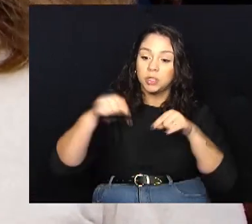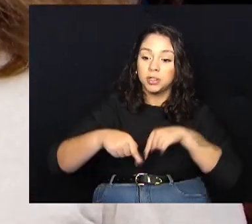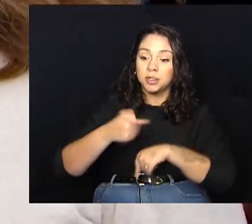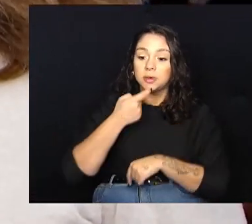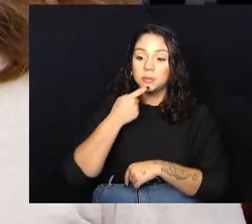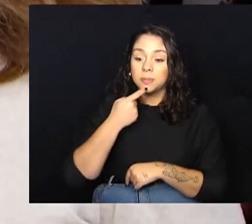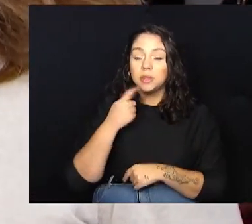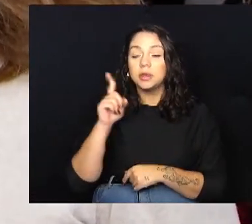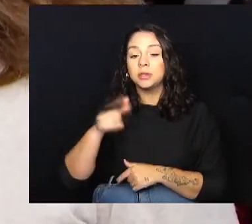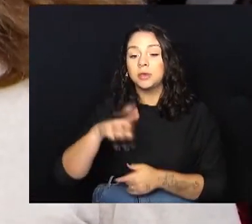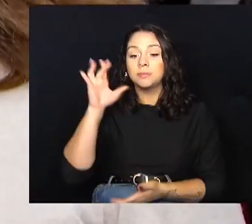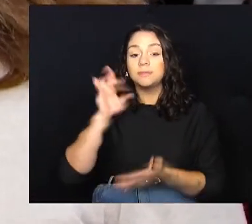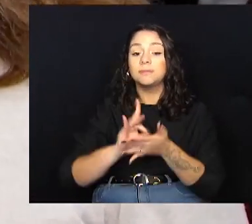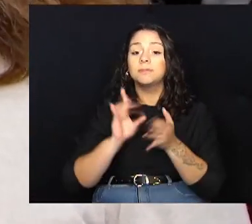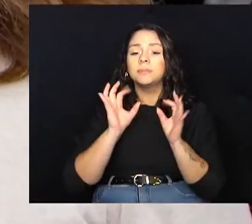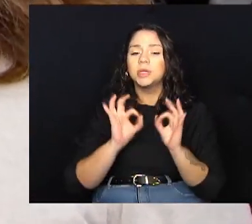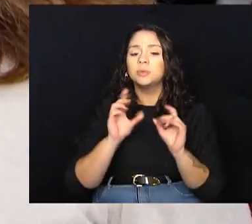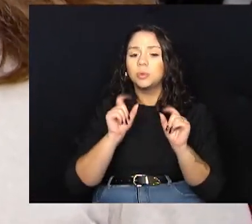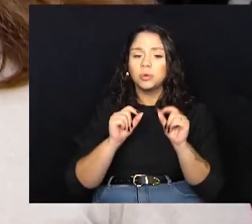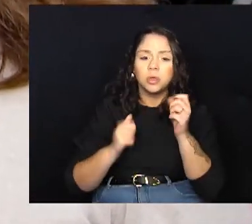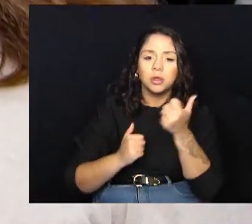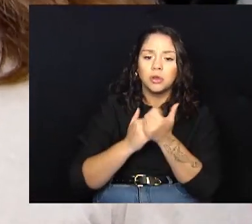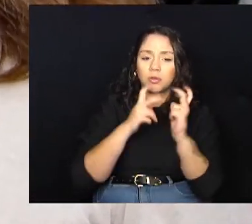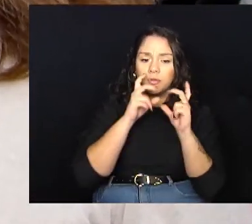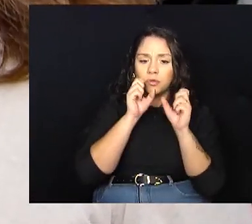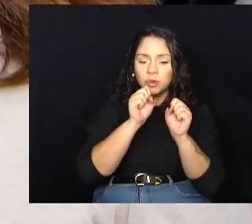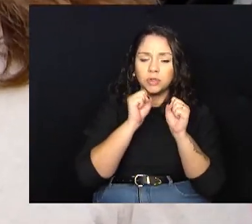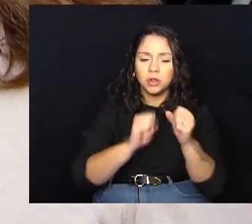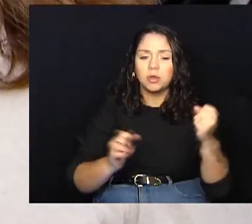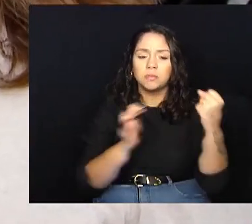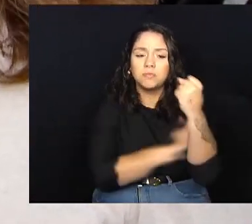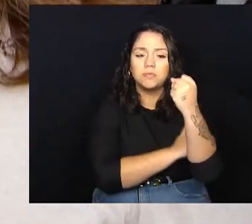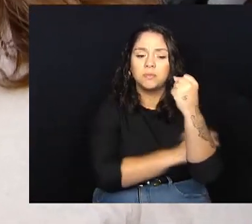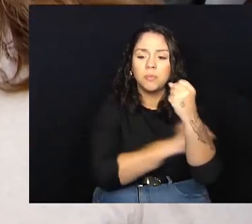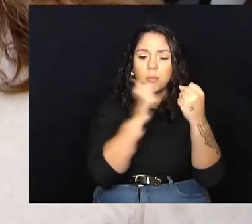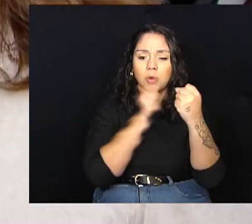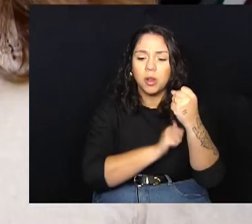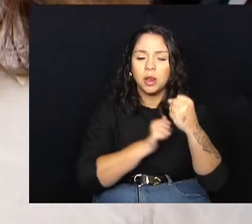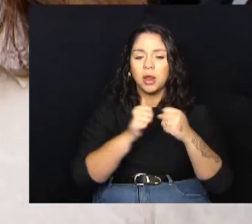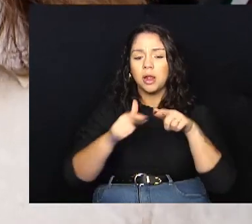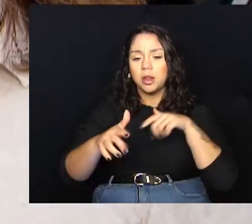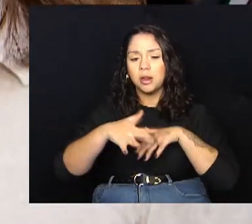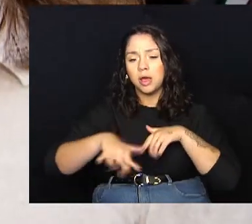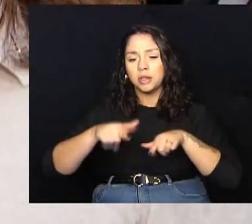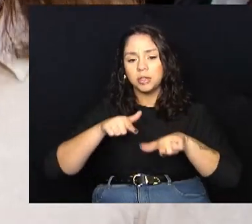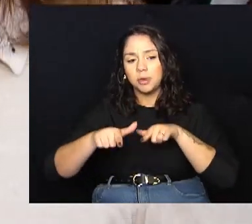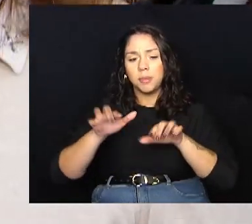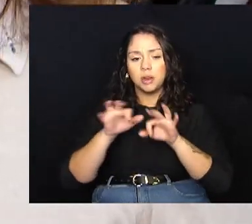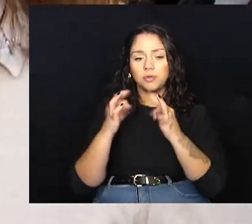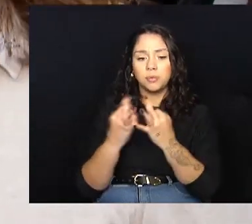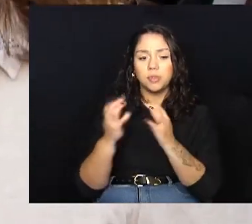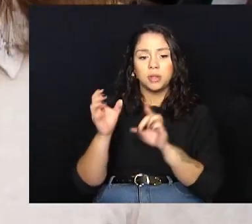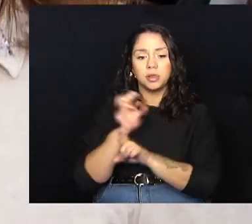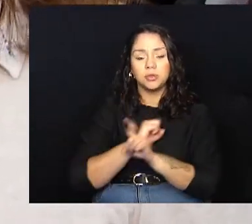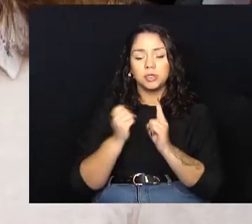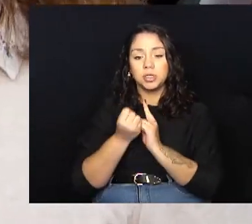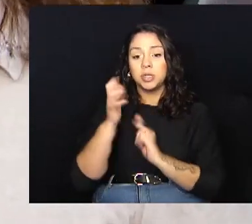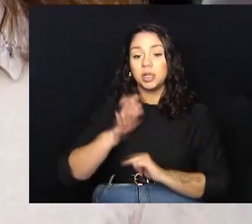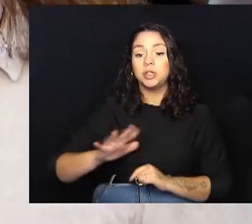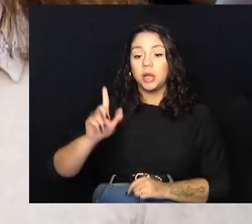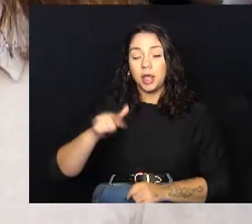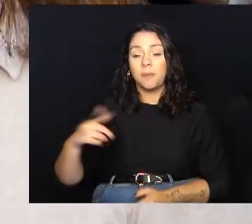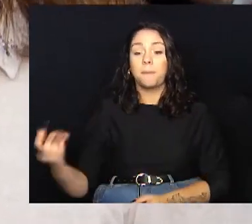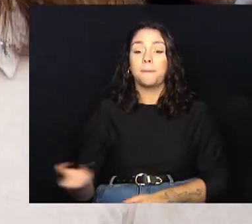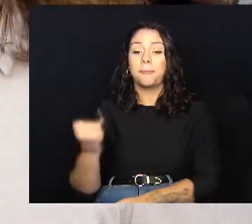que realmente fortalece a mulher em poder a mulher no mercado de trabalho na família e na sociedade então é muito importante